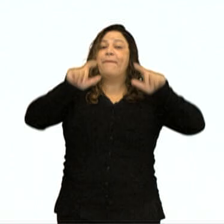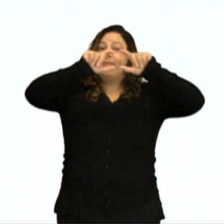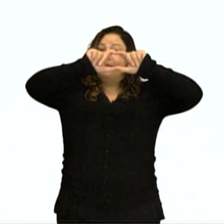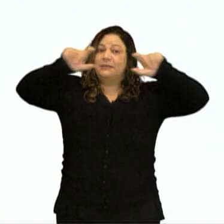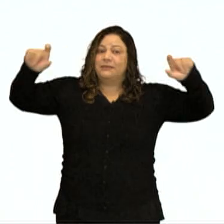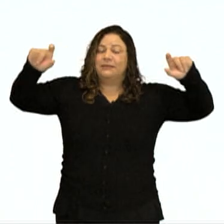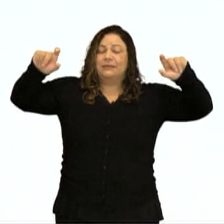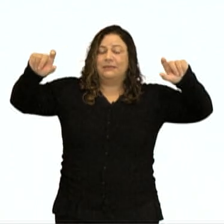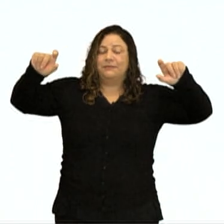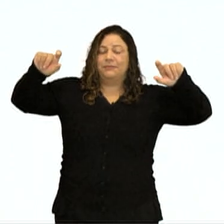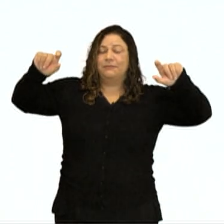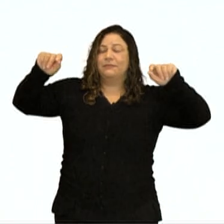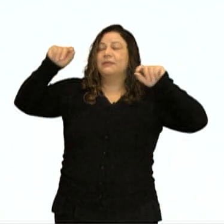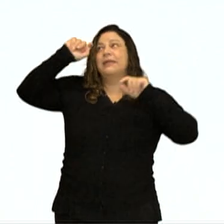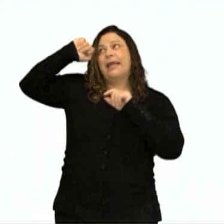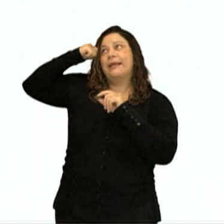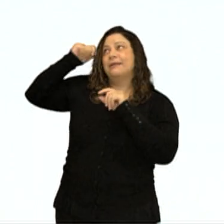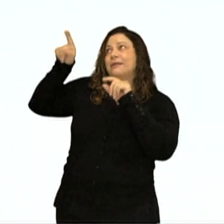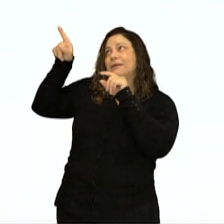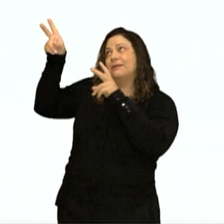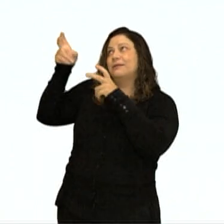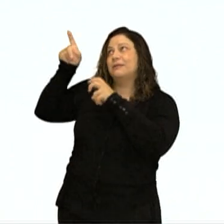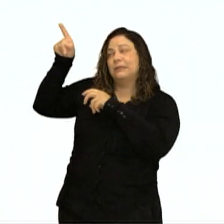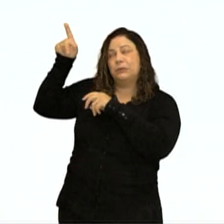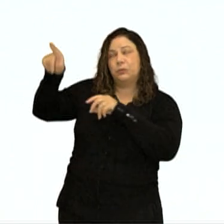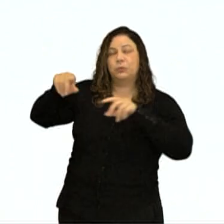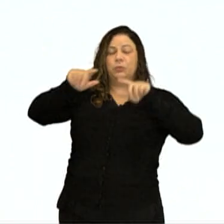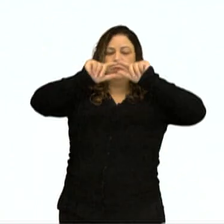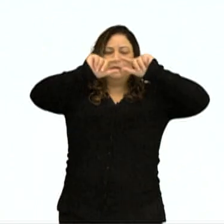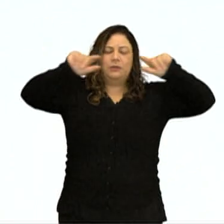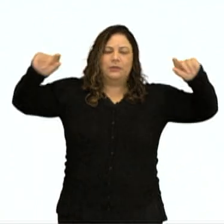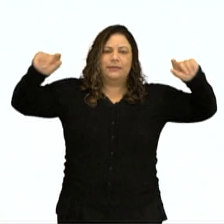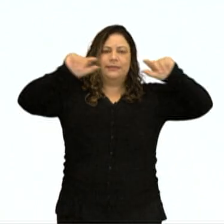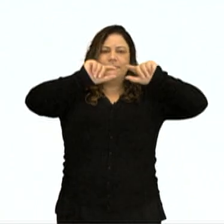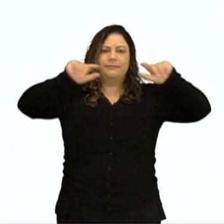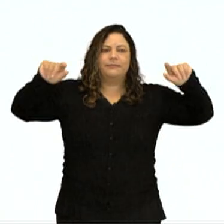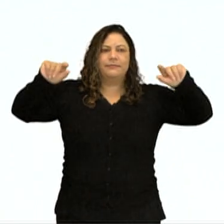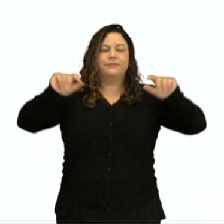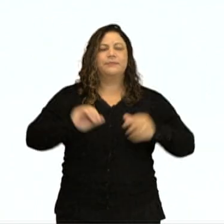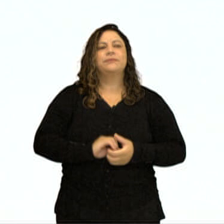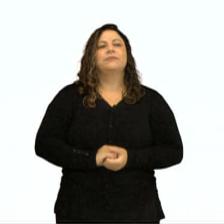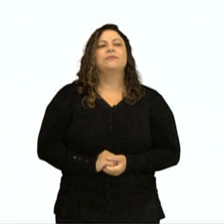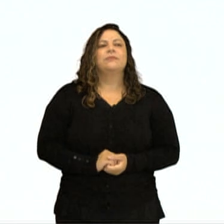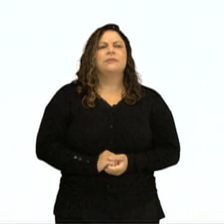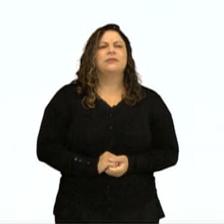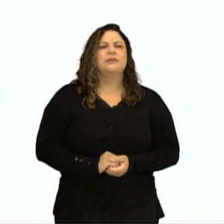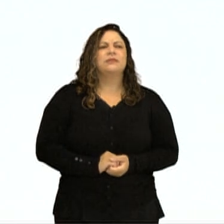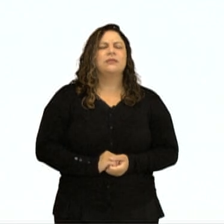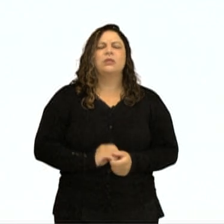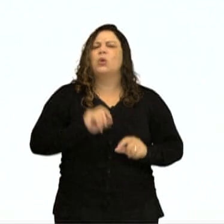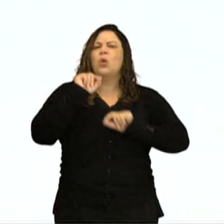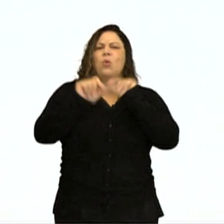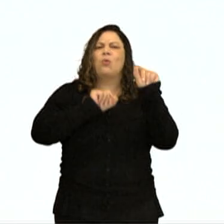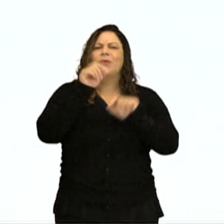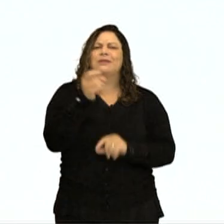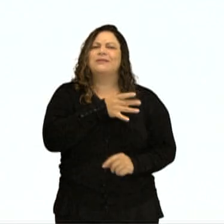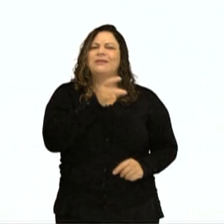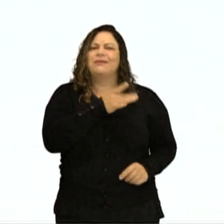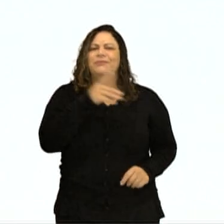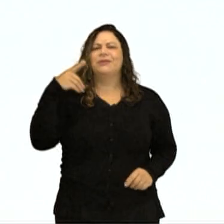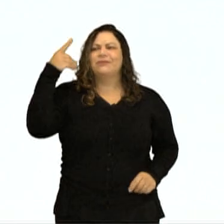frase em destaque. De acordo com a parte destacada no trecho, o que temia o